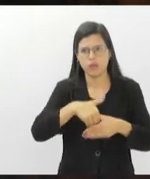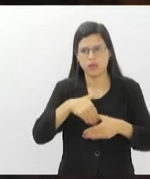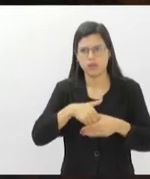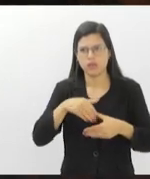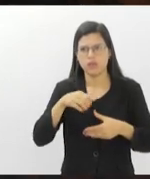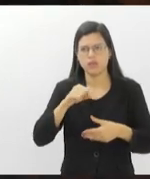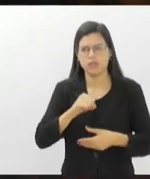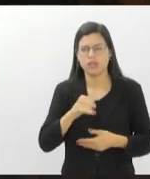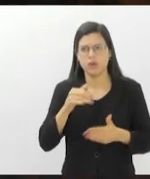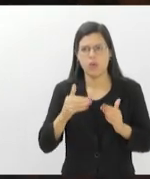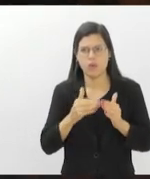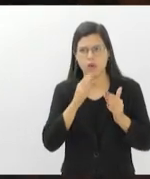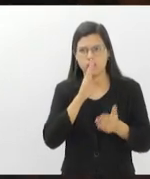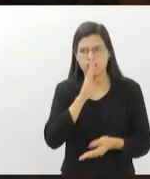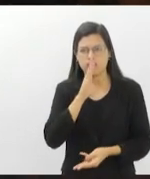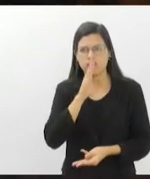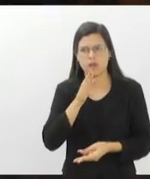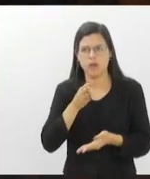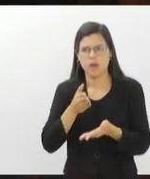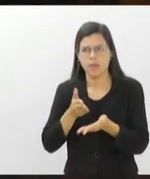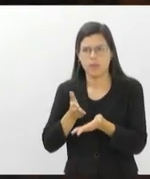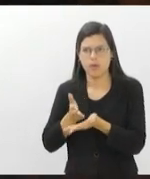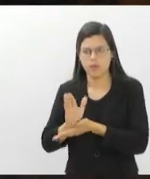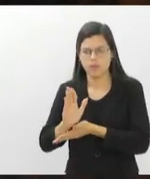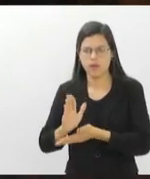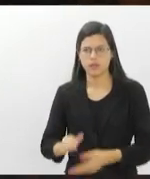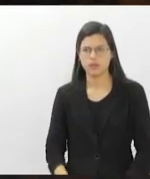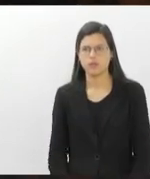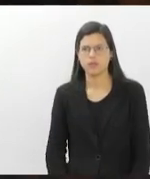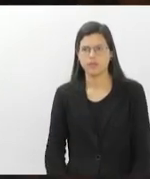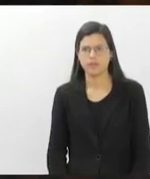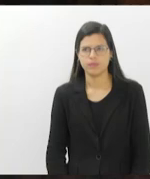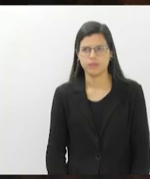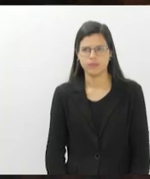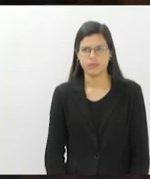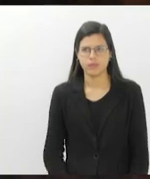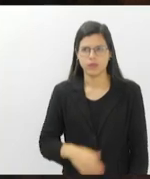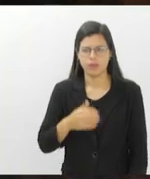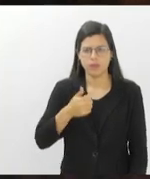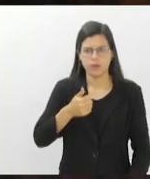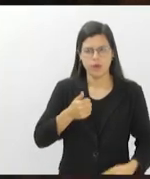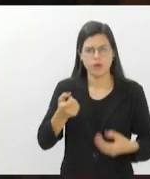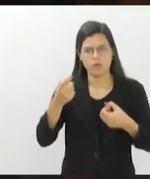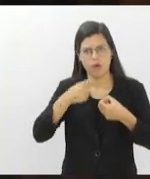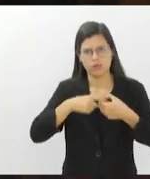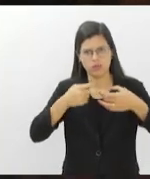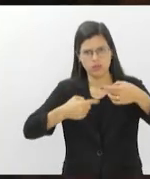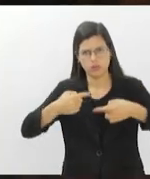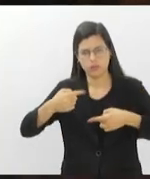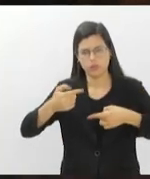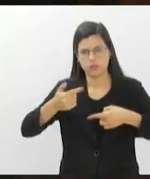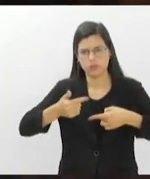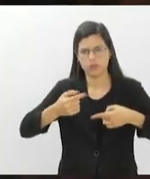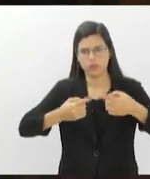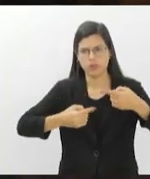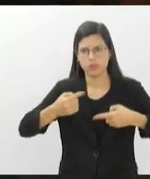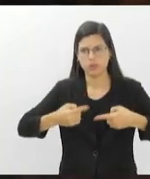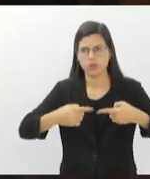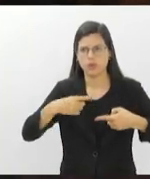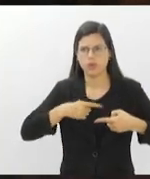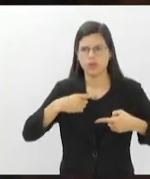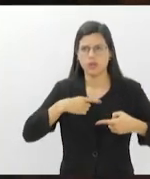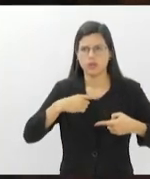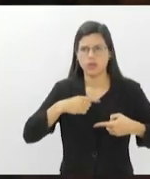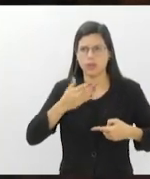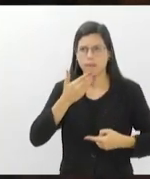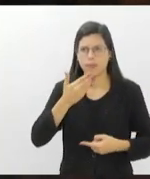votação, senhores que aprovam, permaneçam como estão, aprovado. Em primeira, retorna em segundo. Há sobre a mesa